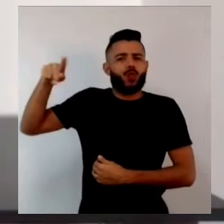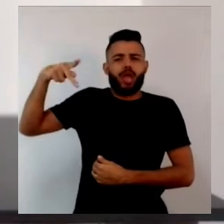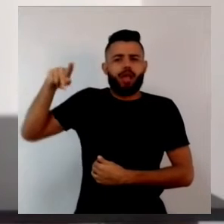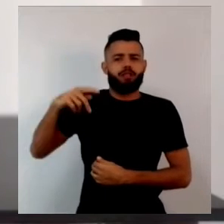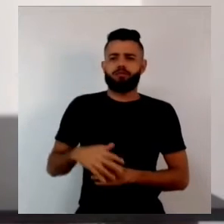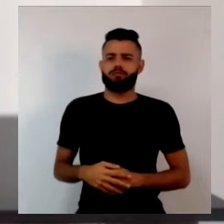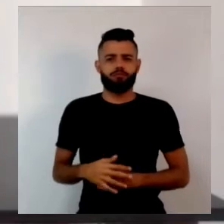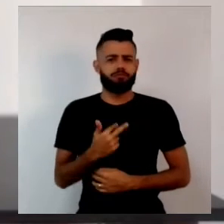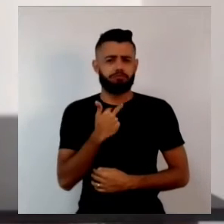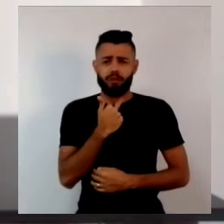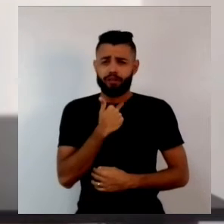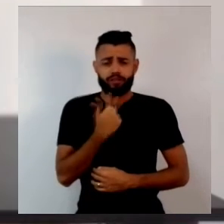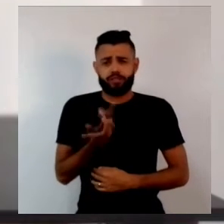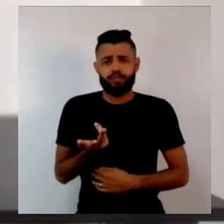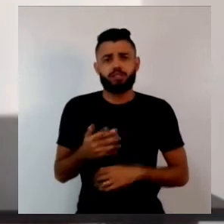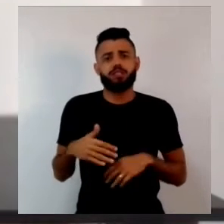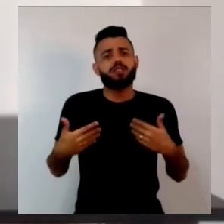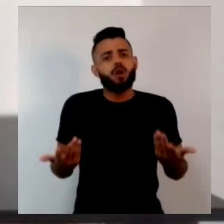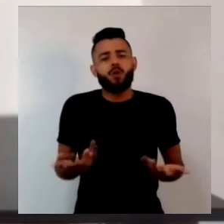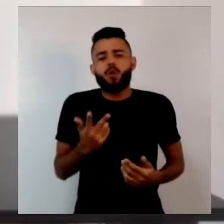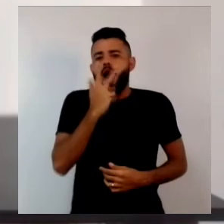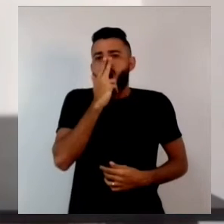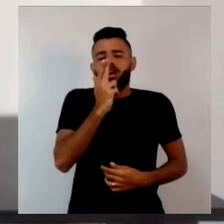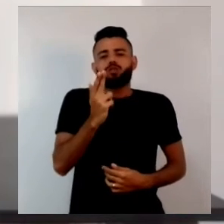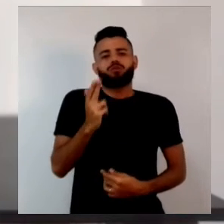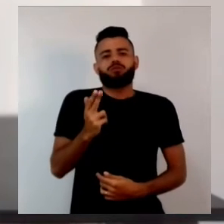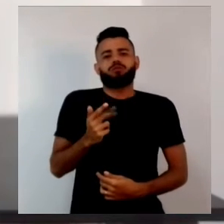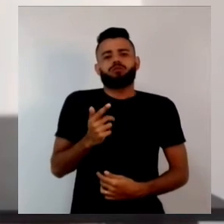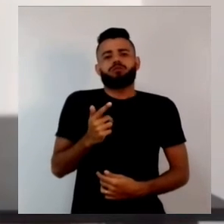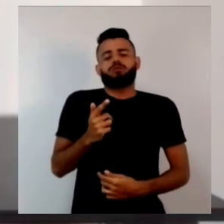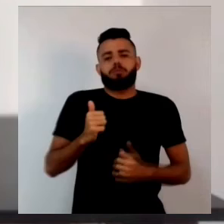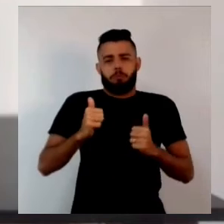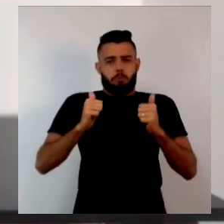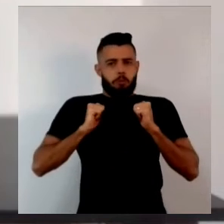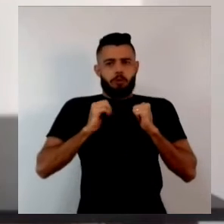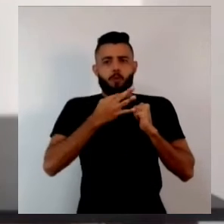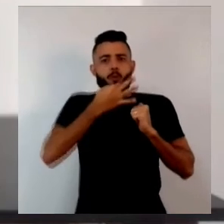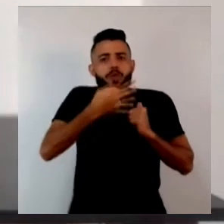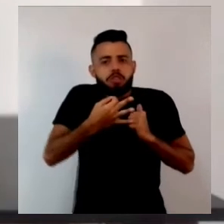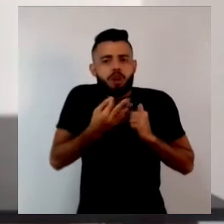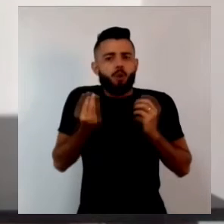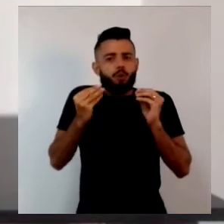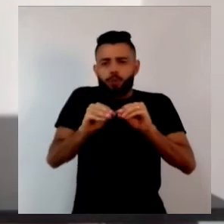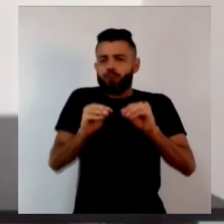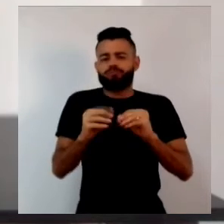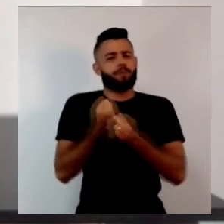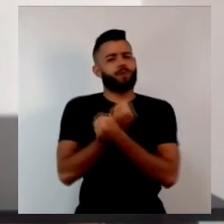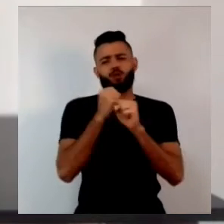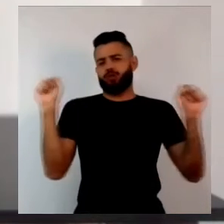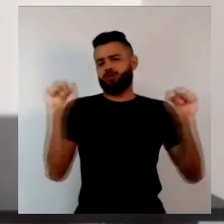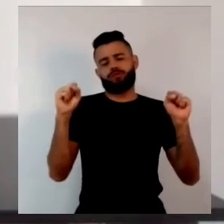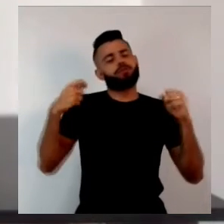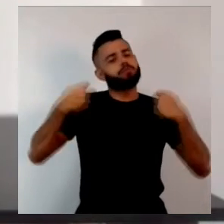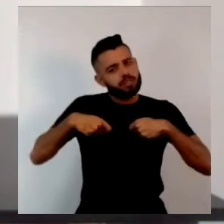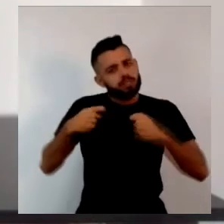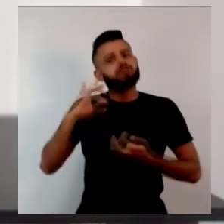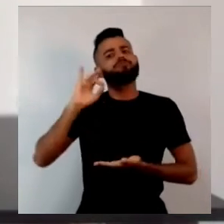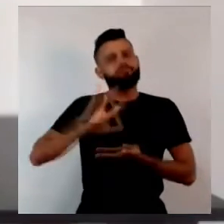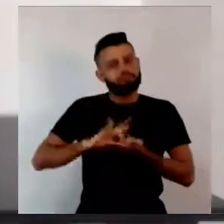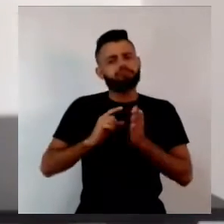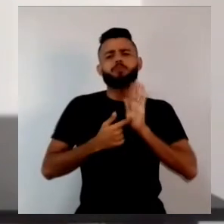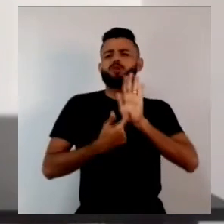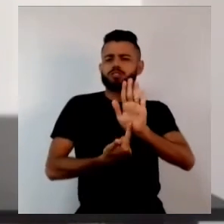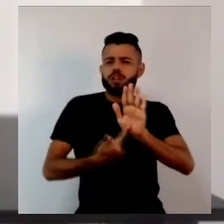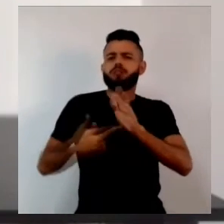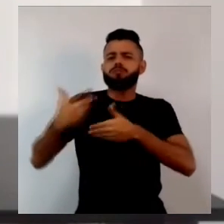Então, eu acho que não existe. Difícil existir, a gente tem que trabalhar muito com transparência de processos, mostrar fontes, usar